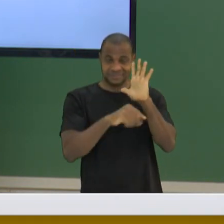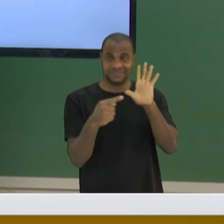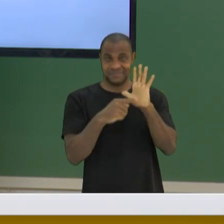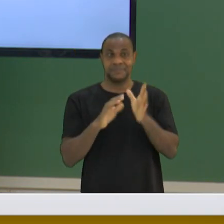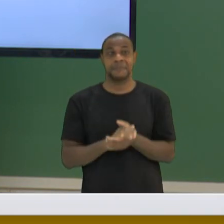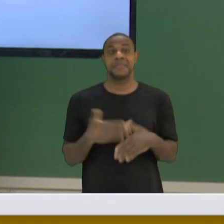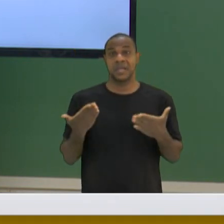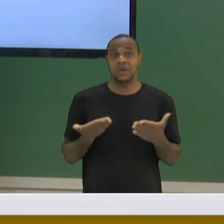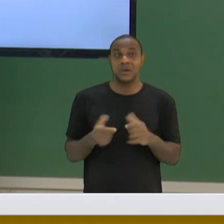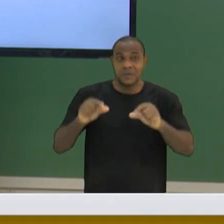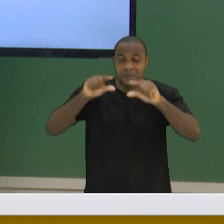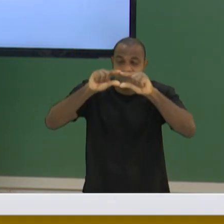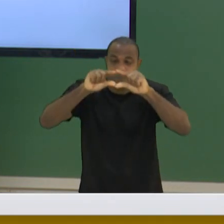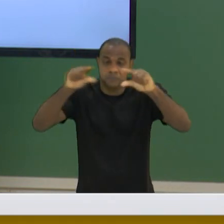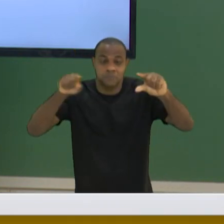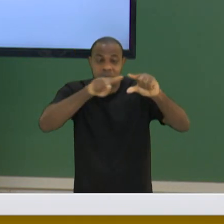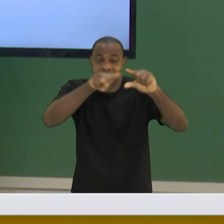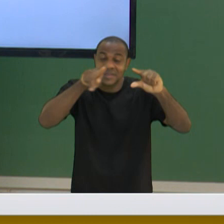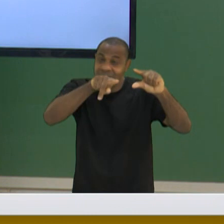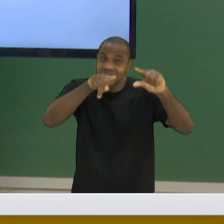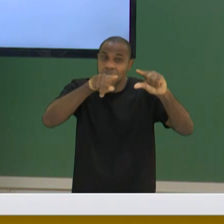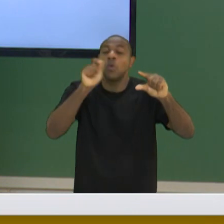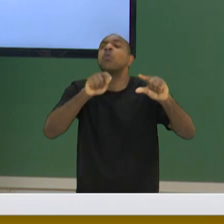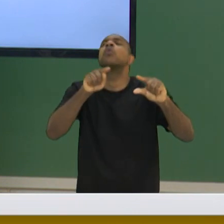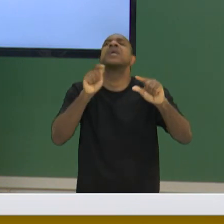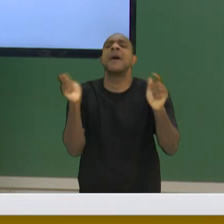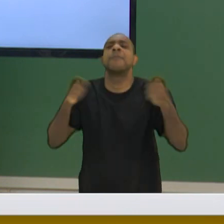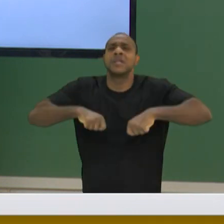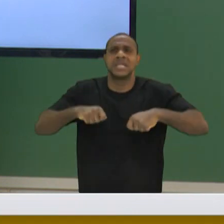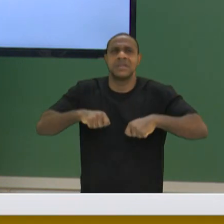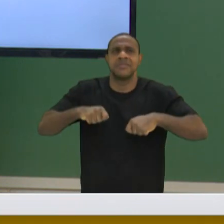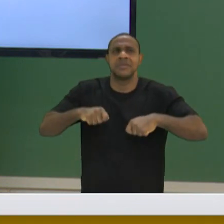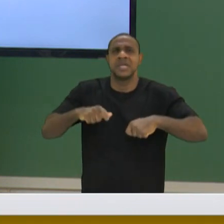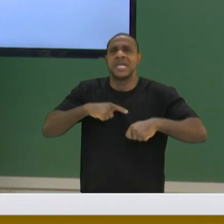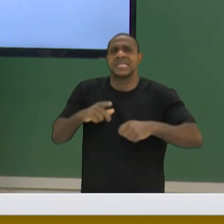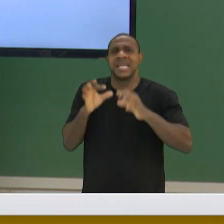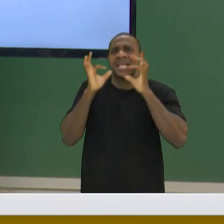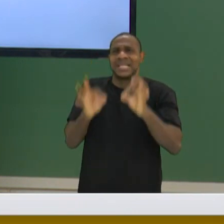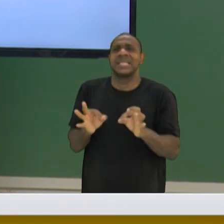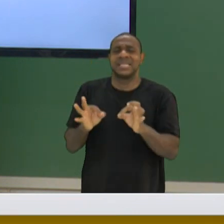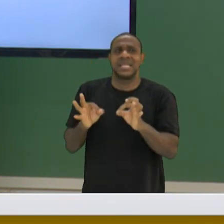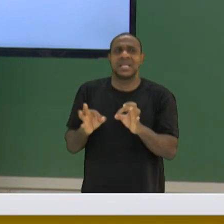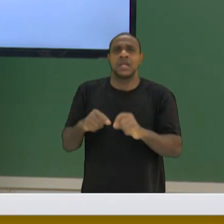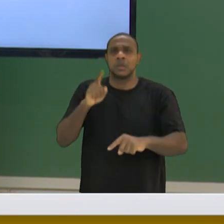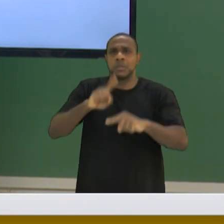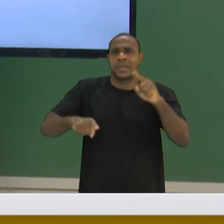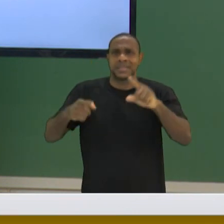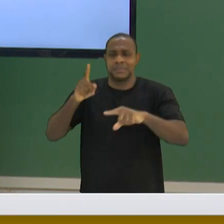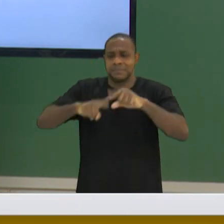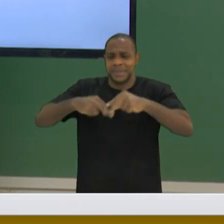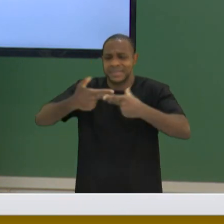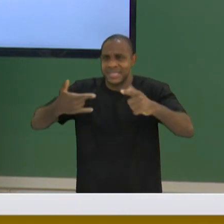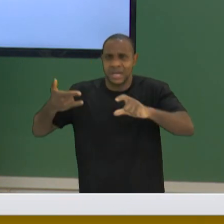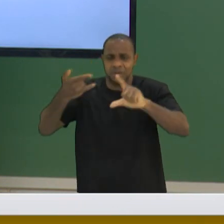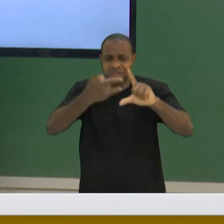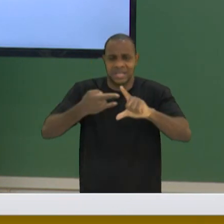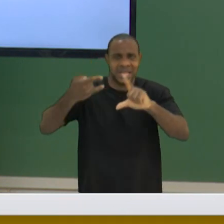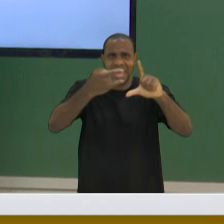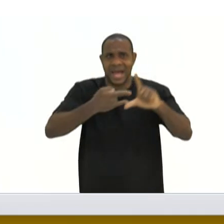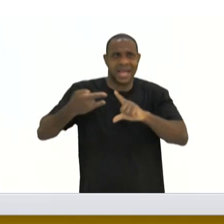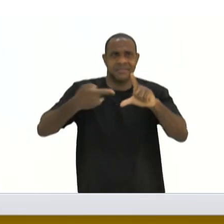partir do trecho O que é possível afirmar sobre o recurso de lives de entretenimento